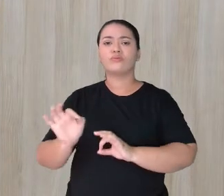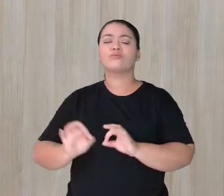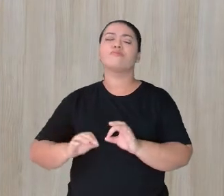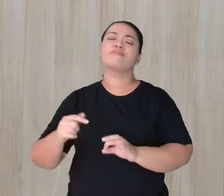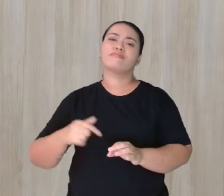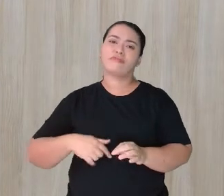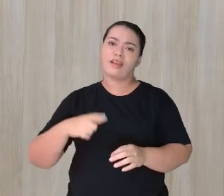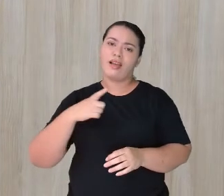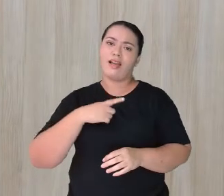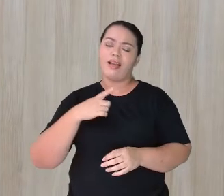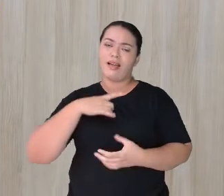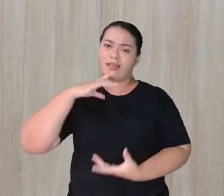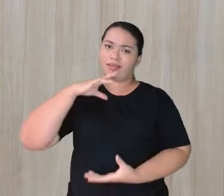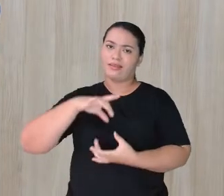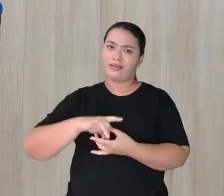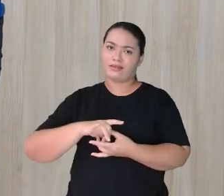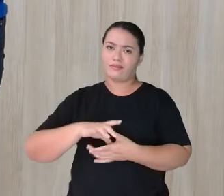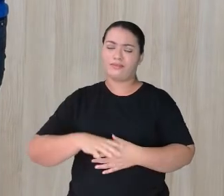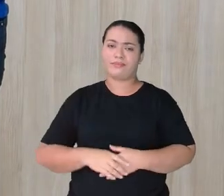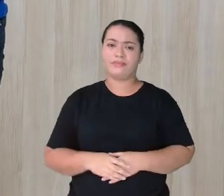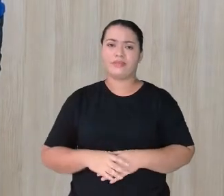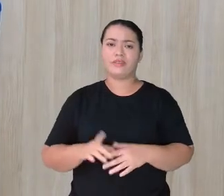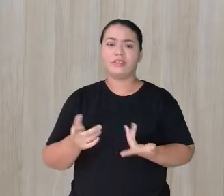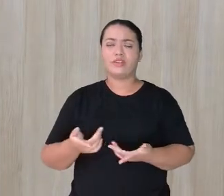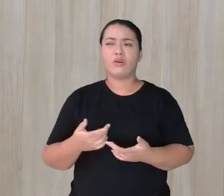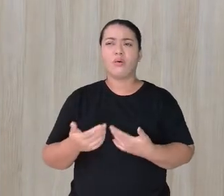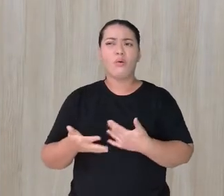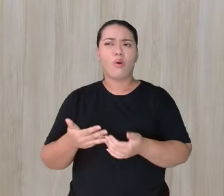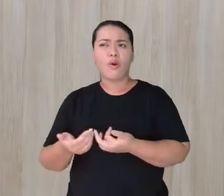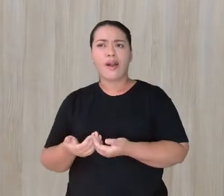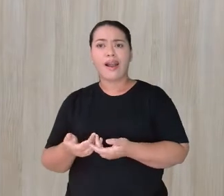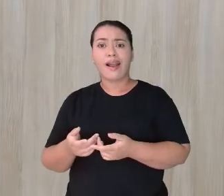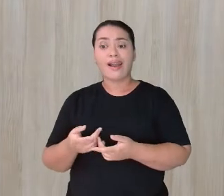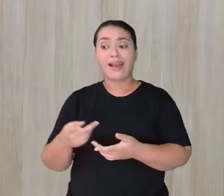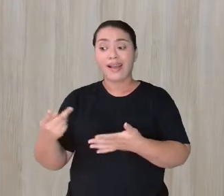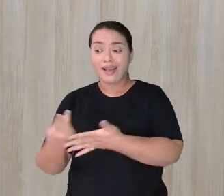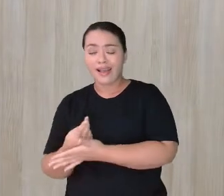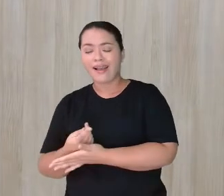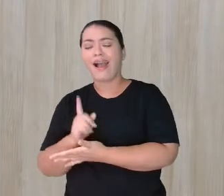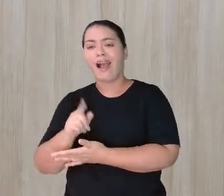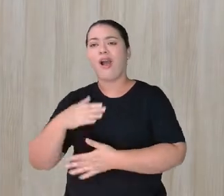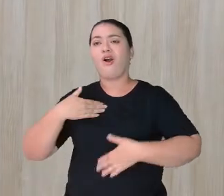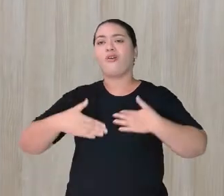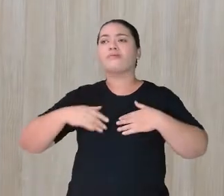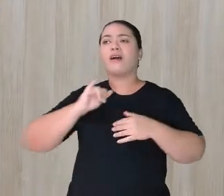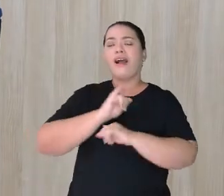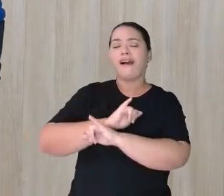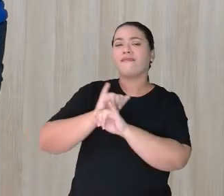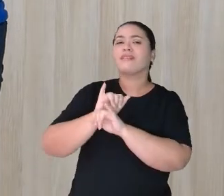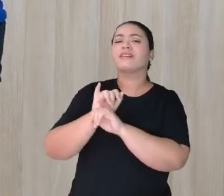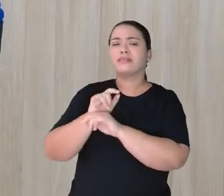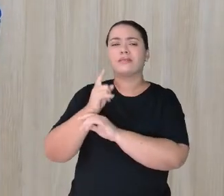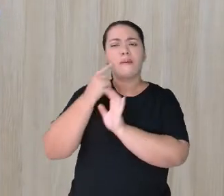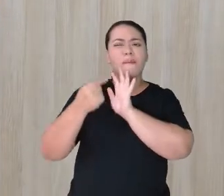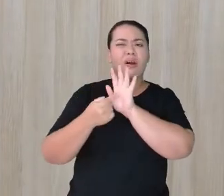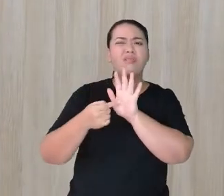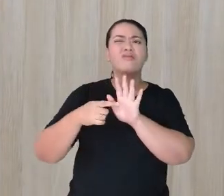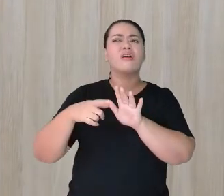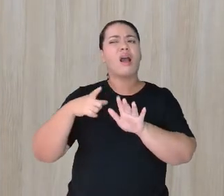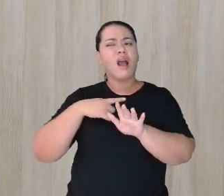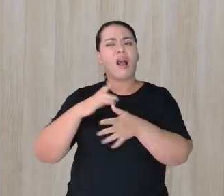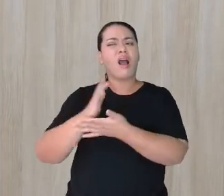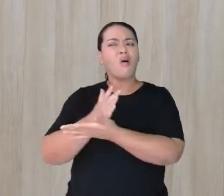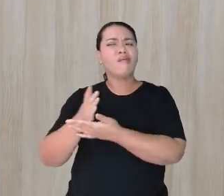e realmente integrado. E a qualquer sinal, o nosso organismo ele já está dando sinais, que